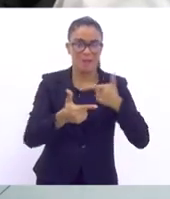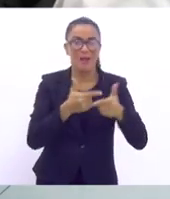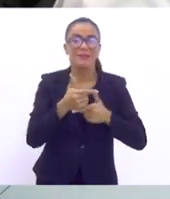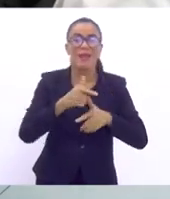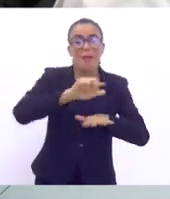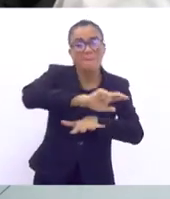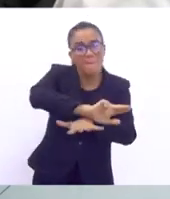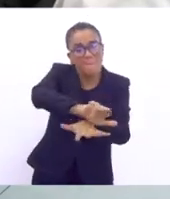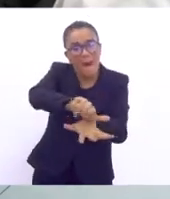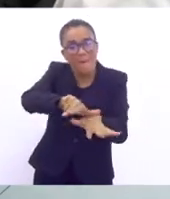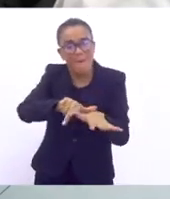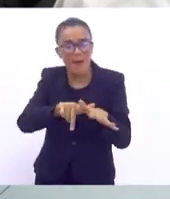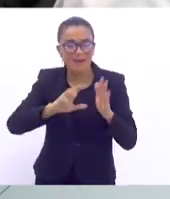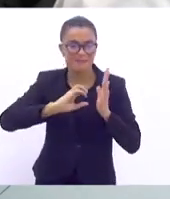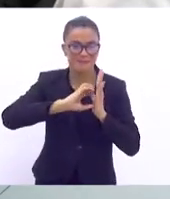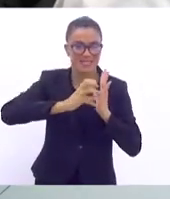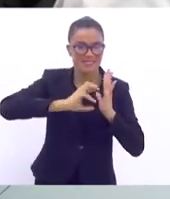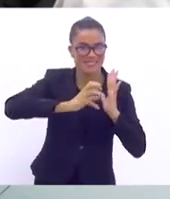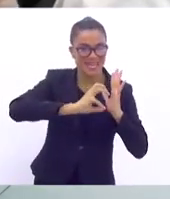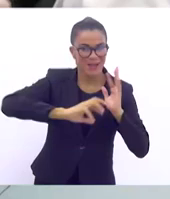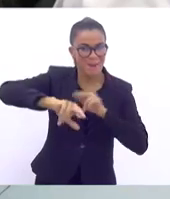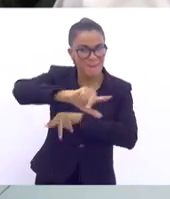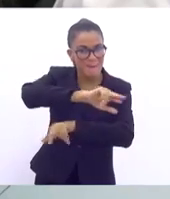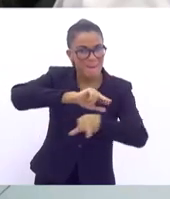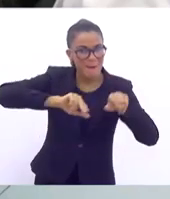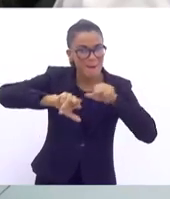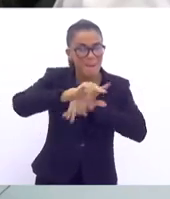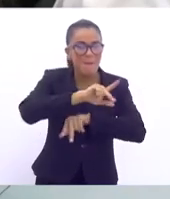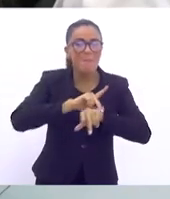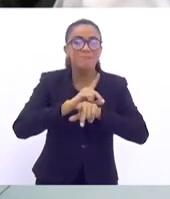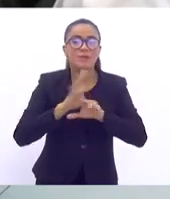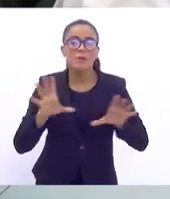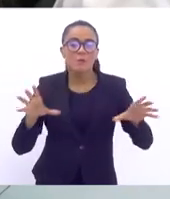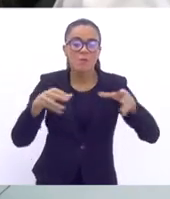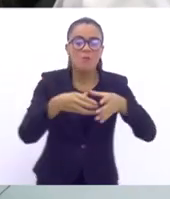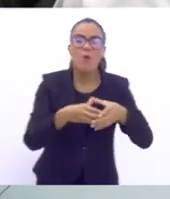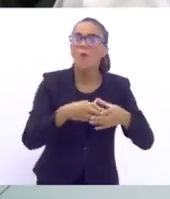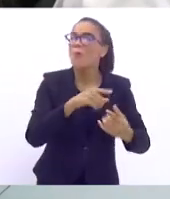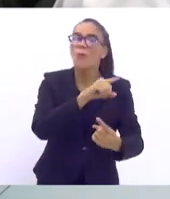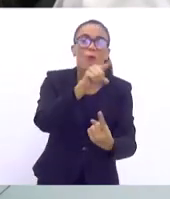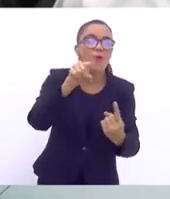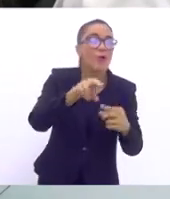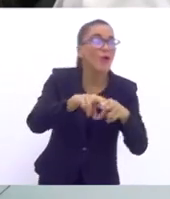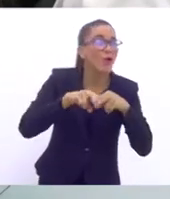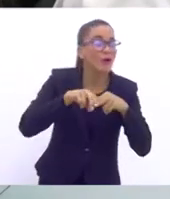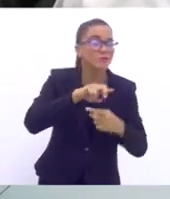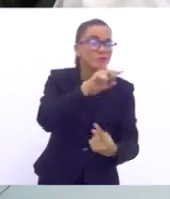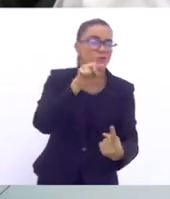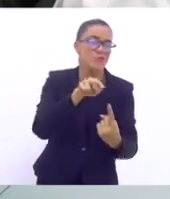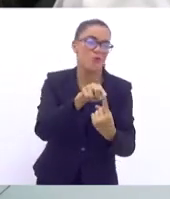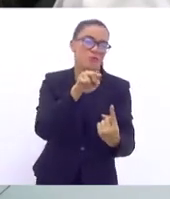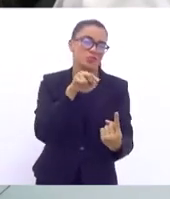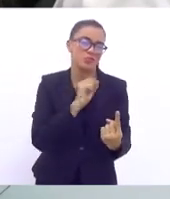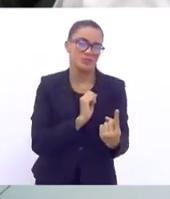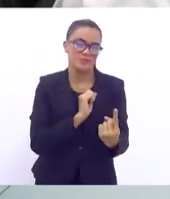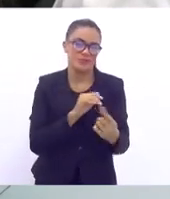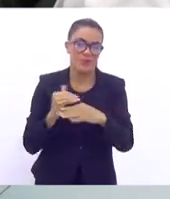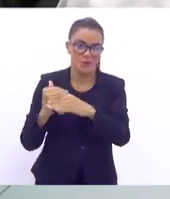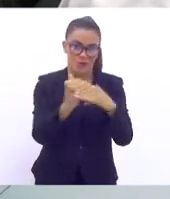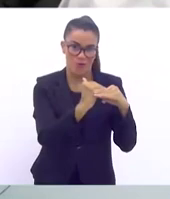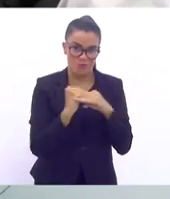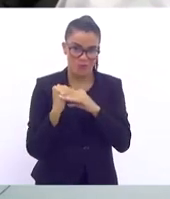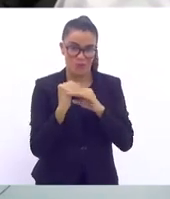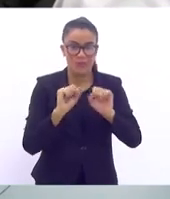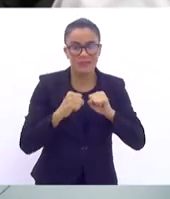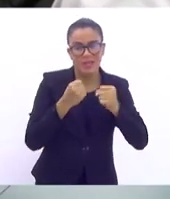da diversidade partidária para serem deputados se juntando por uma causa porque na hora do pessoal já temos acordo do nosso programa sobre o que a gente defende